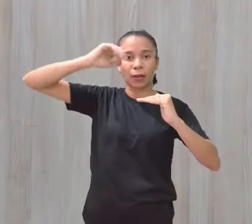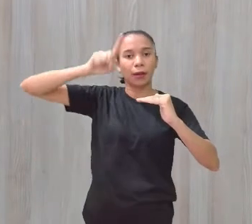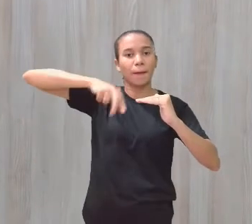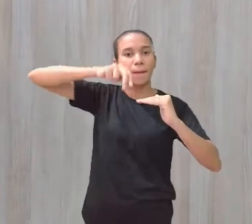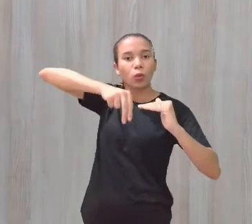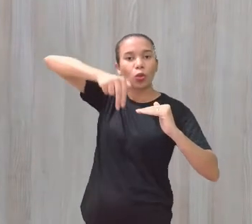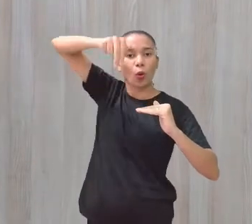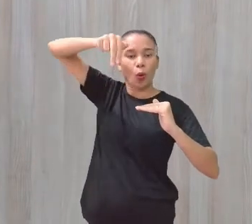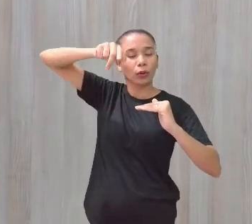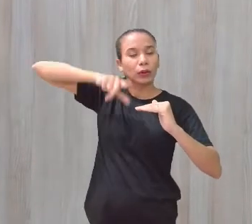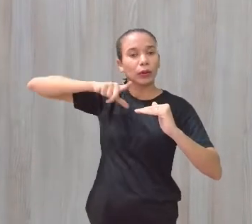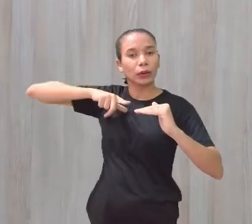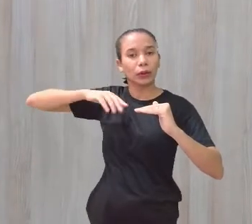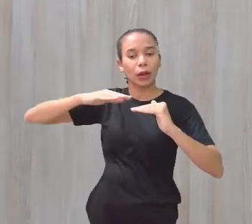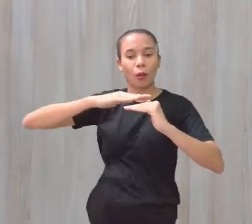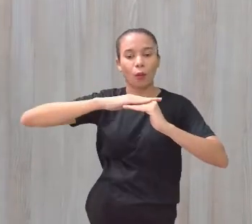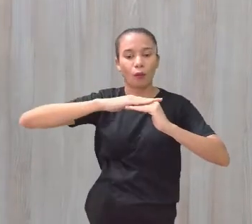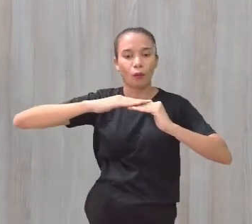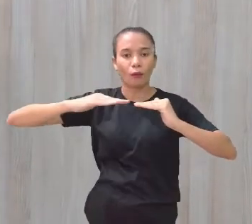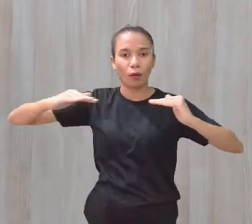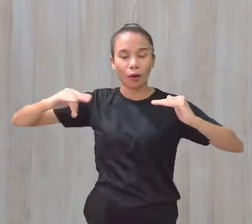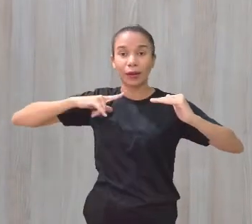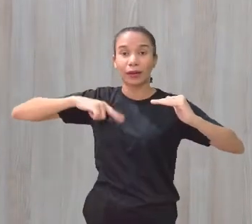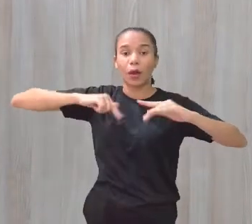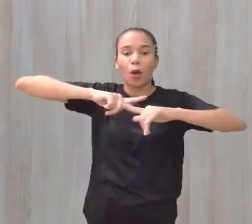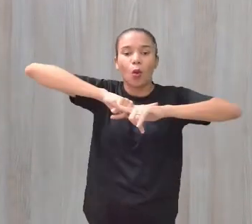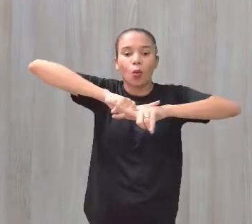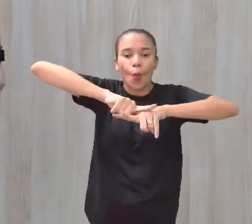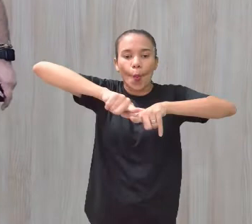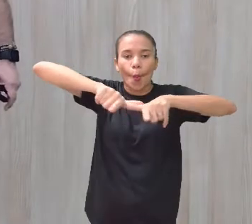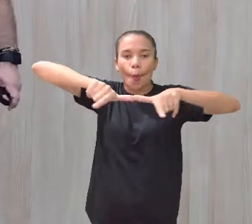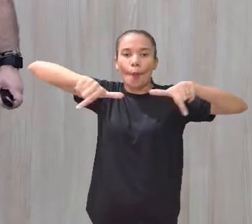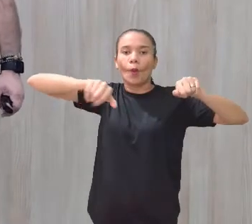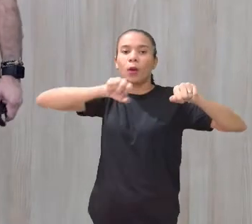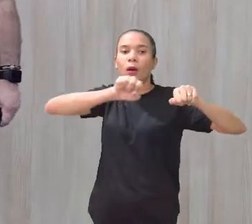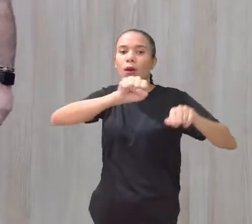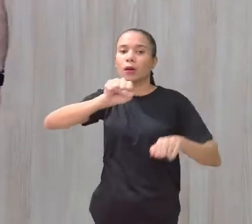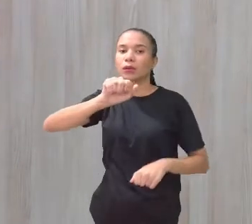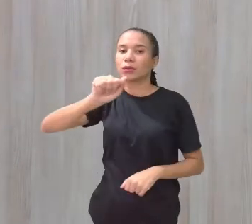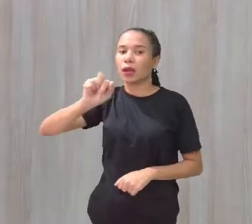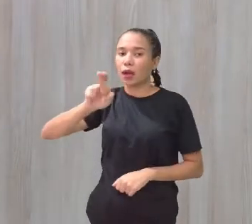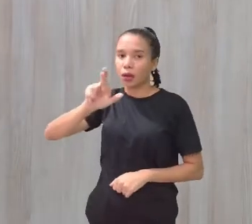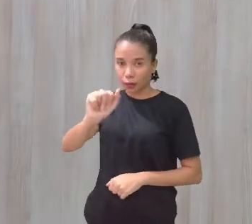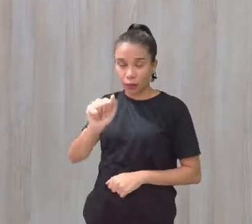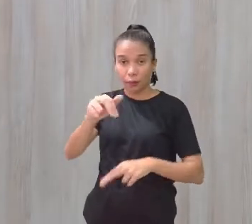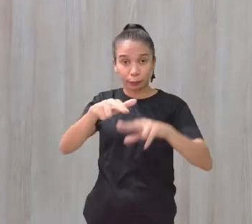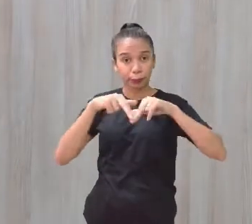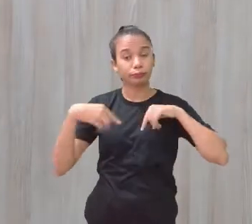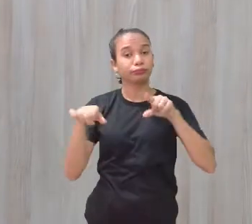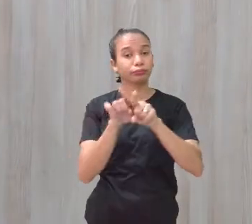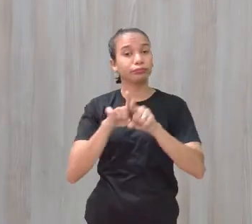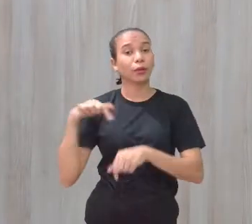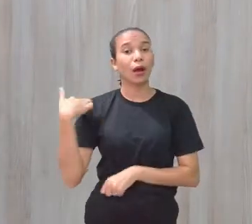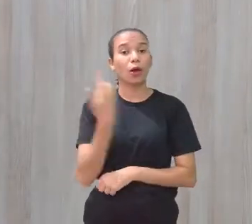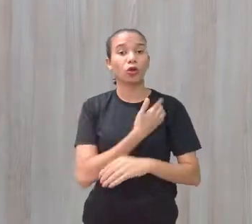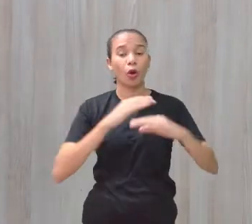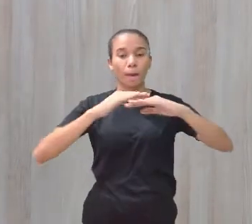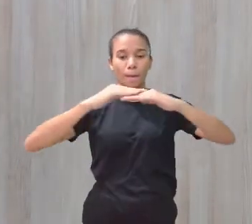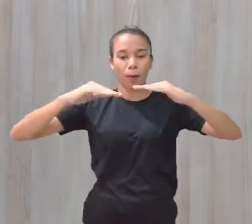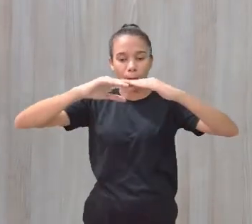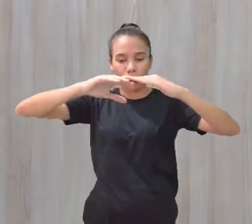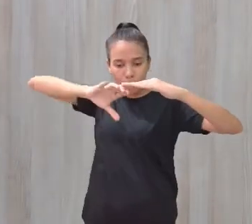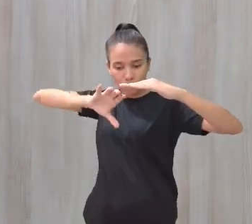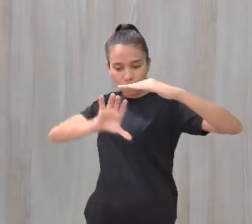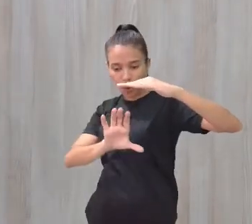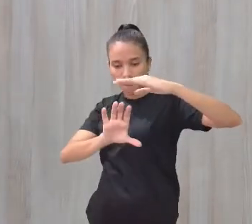norte, ela é cortada pelo deserto do Saara. Inclusive, quando a gente divide o